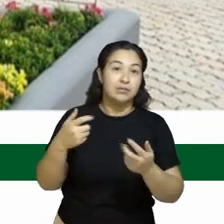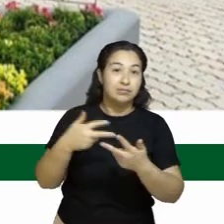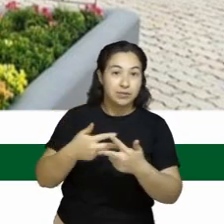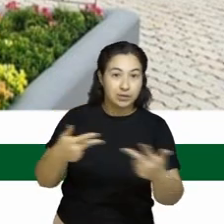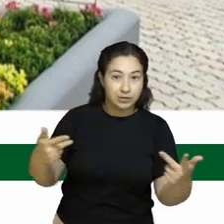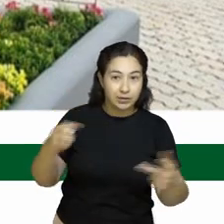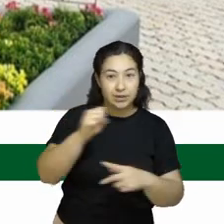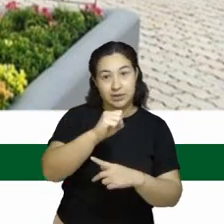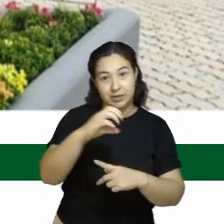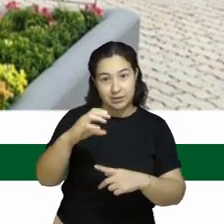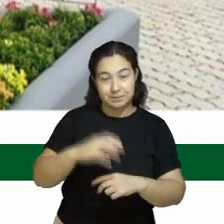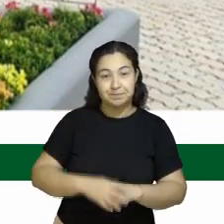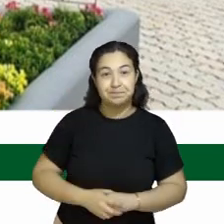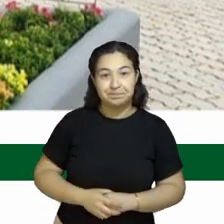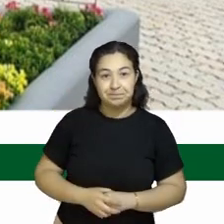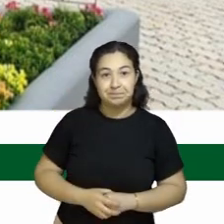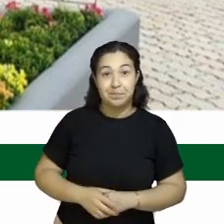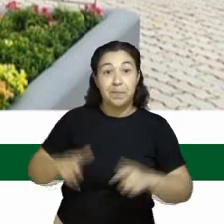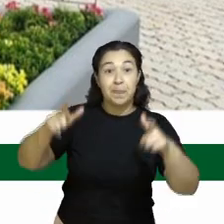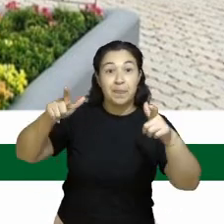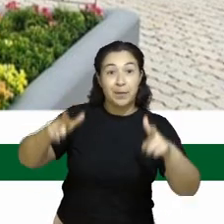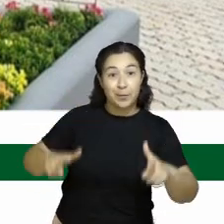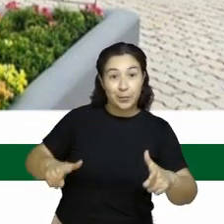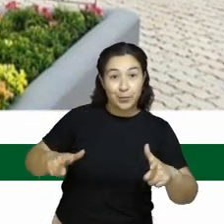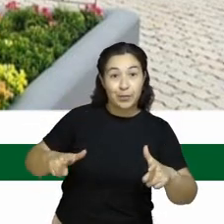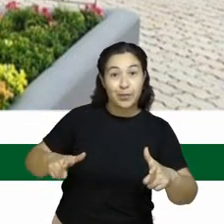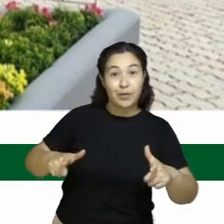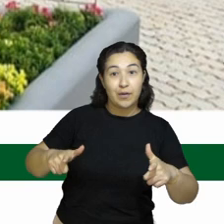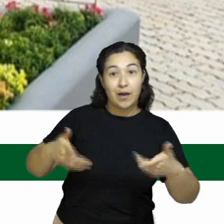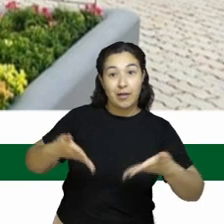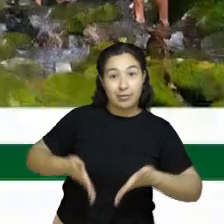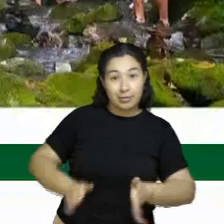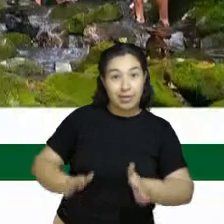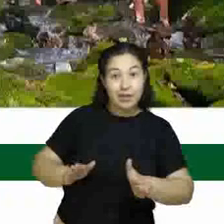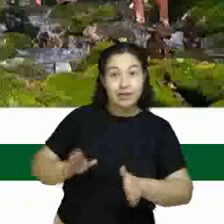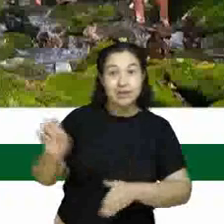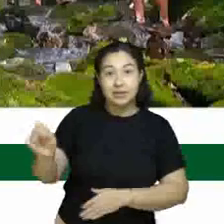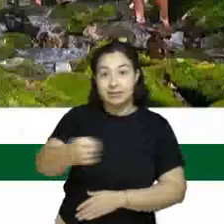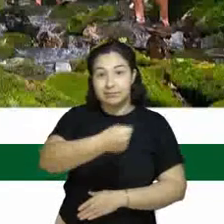Santa Catarina, o berço nacional do Oktoberfest, em Itapiranga,